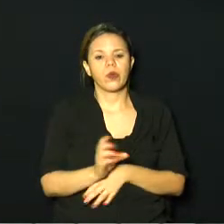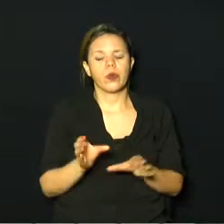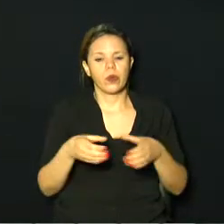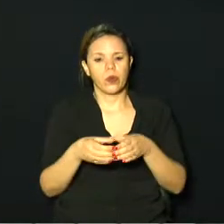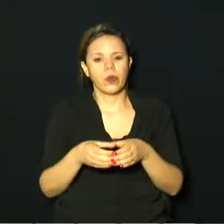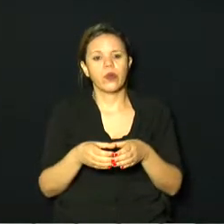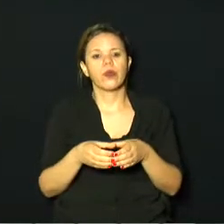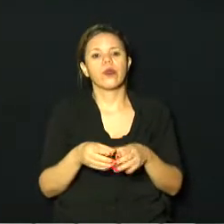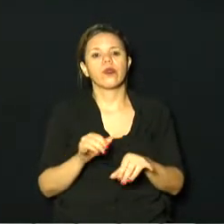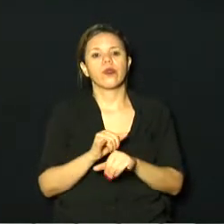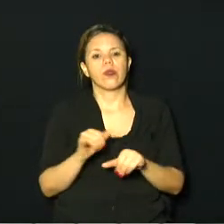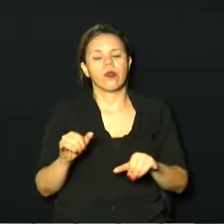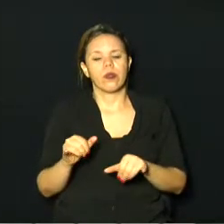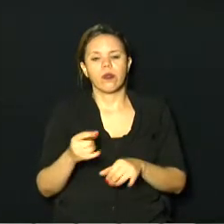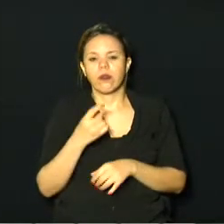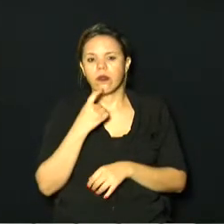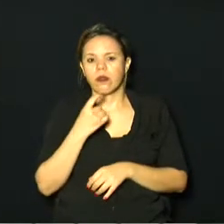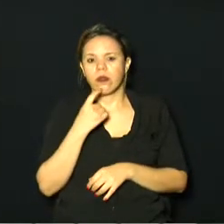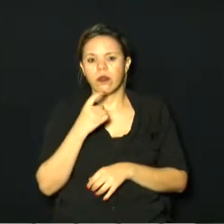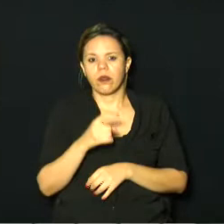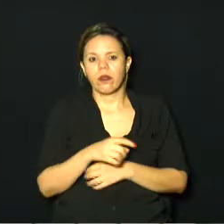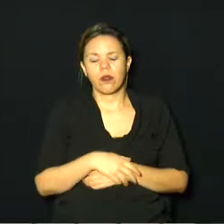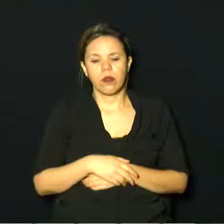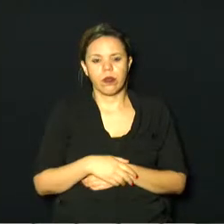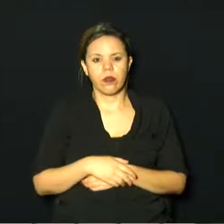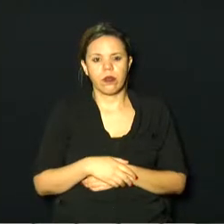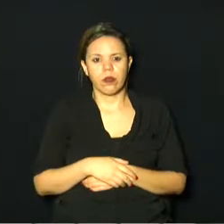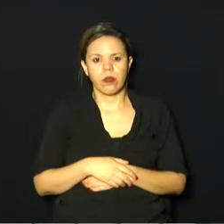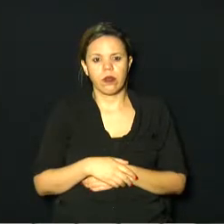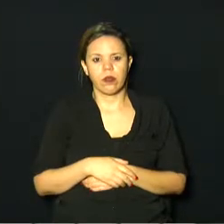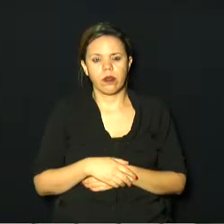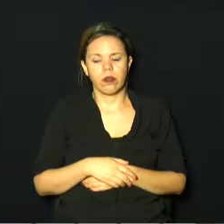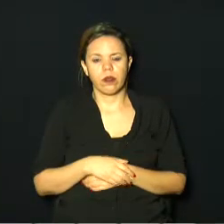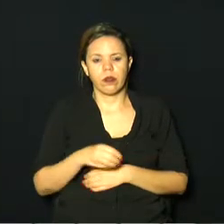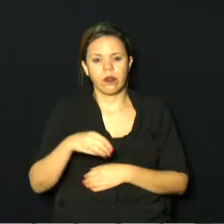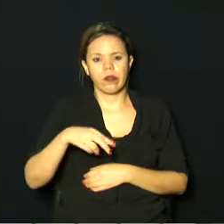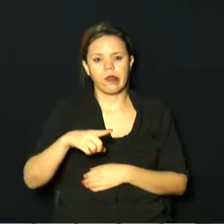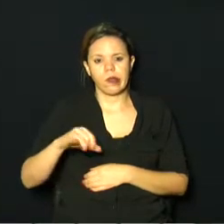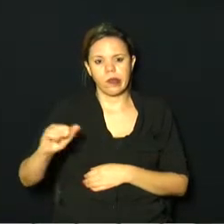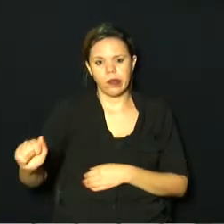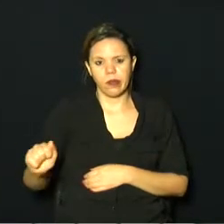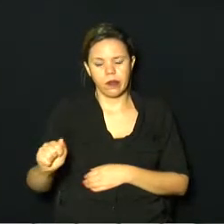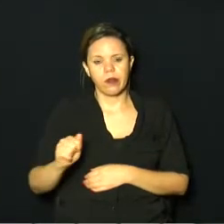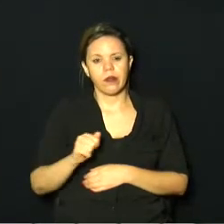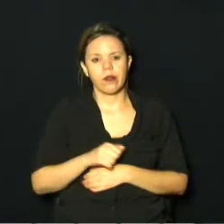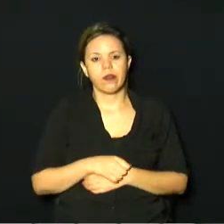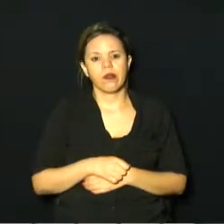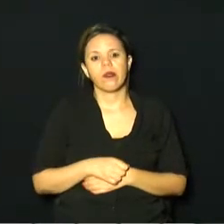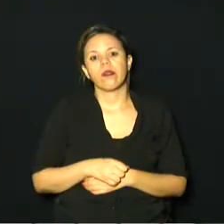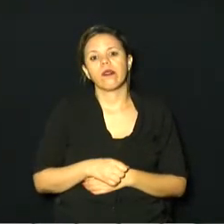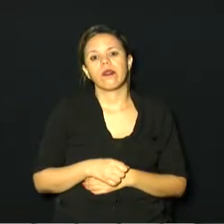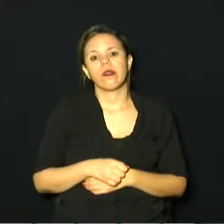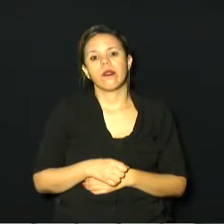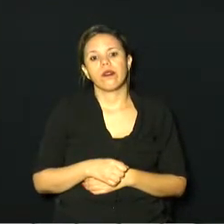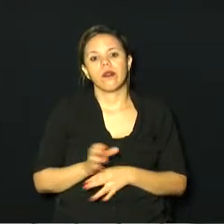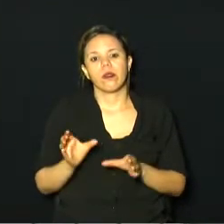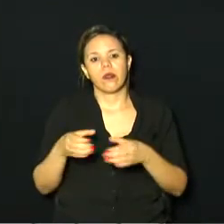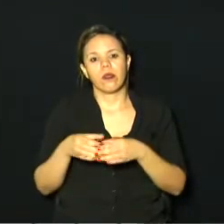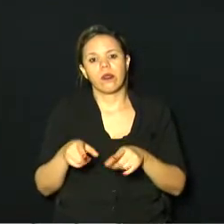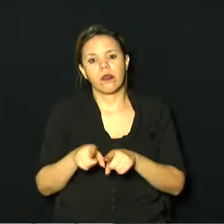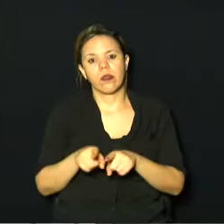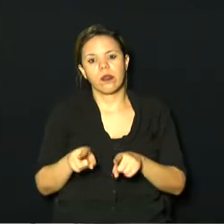Fraternidade da Arquidiocese de Campinas, e a Márcia Molina, que também é da equipe da